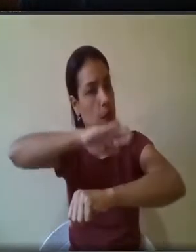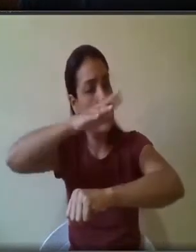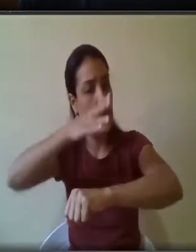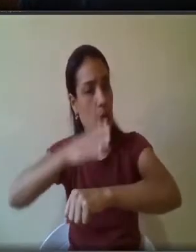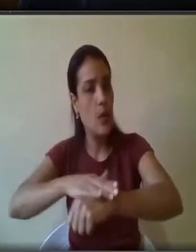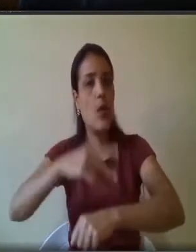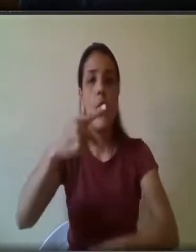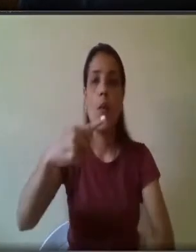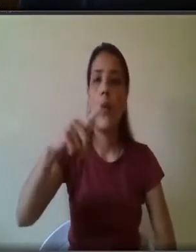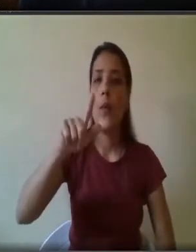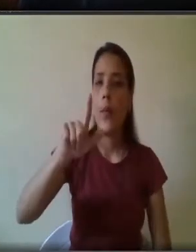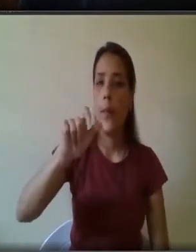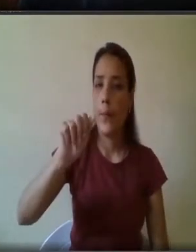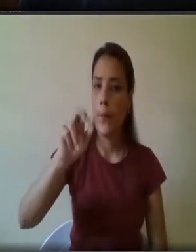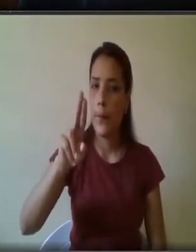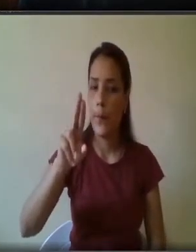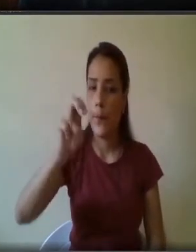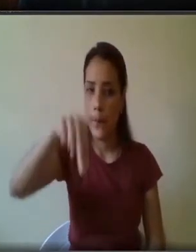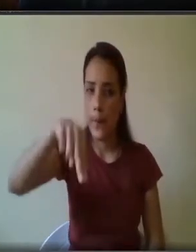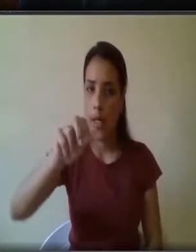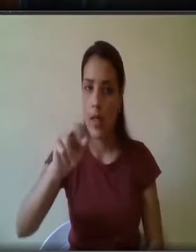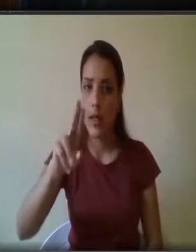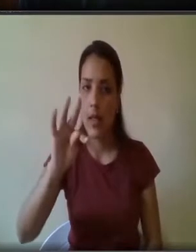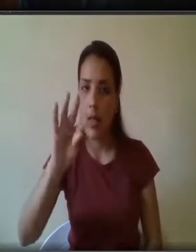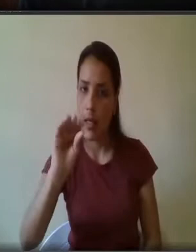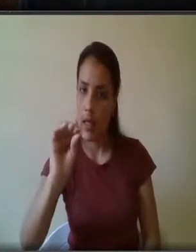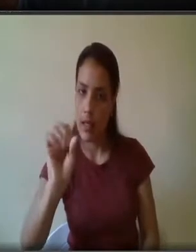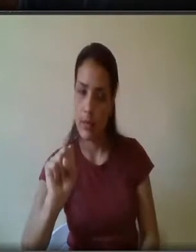relevo para vocês, tá?